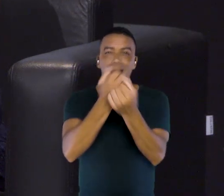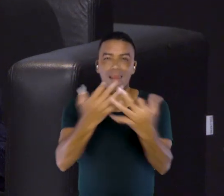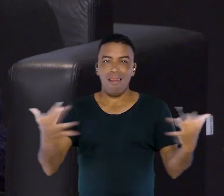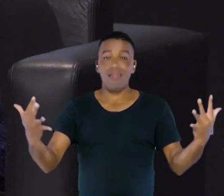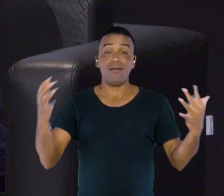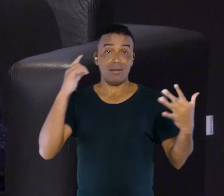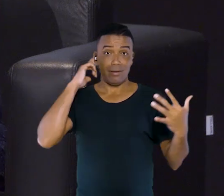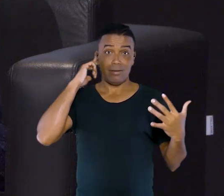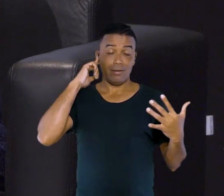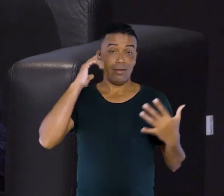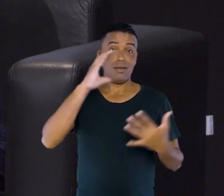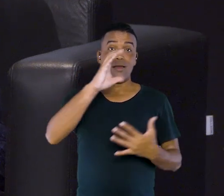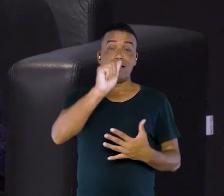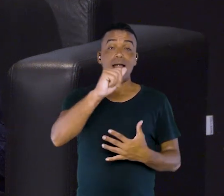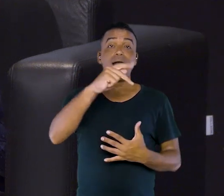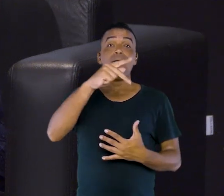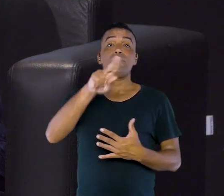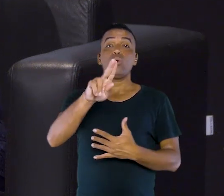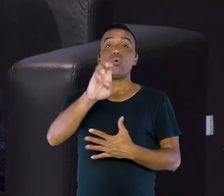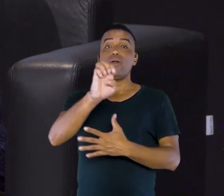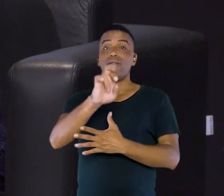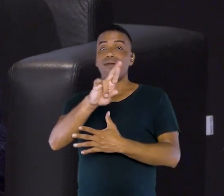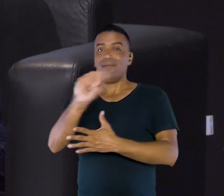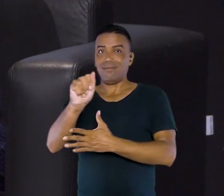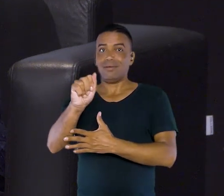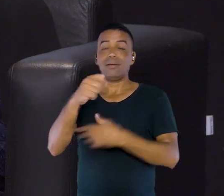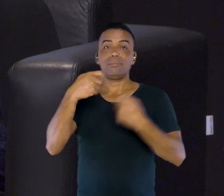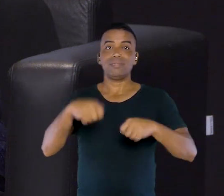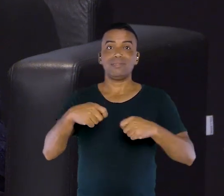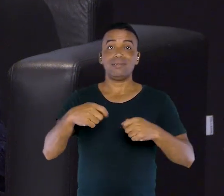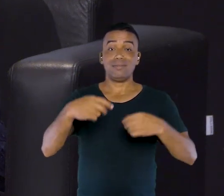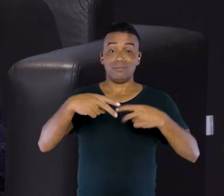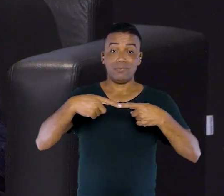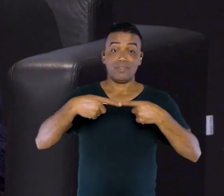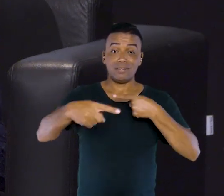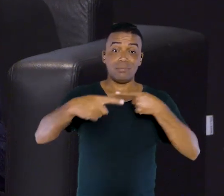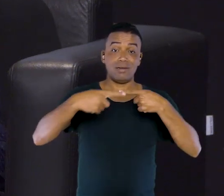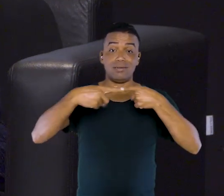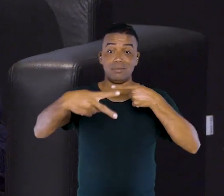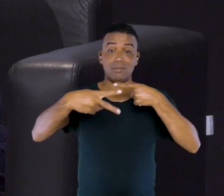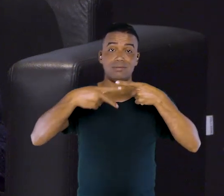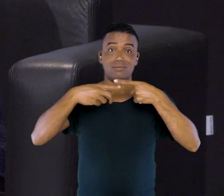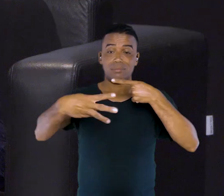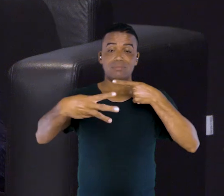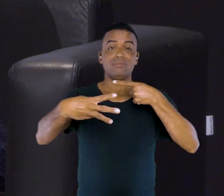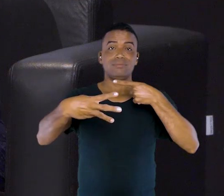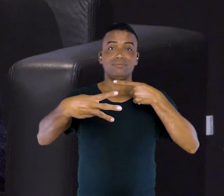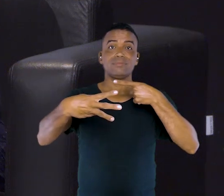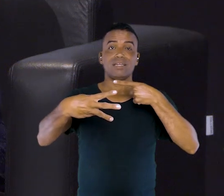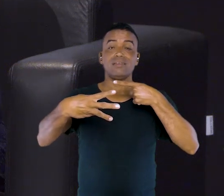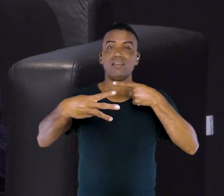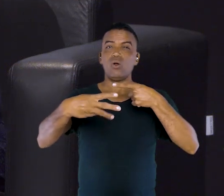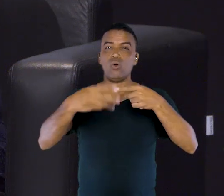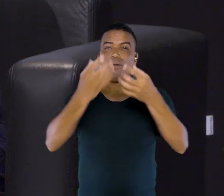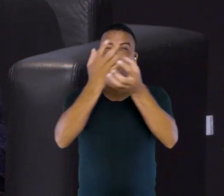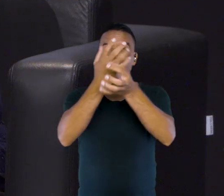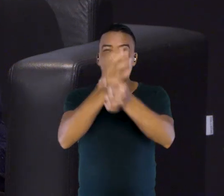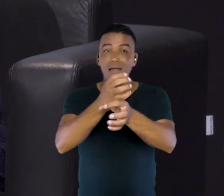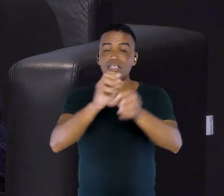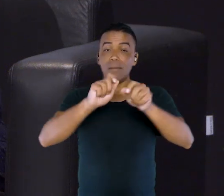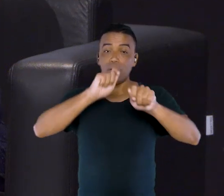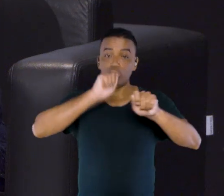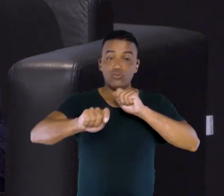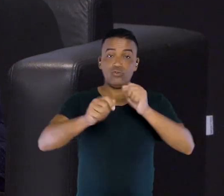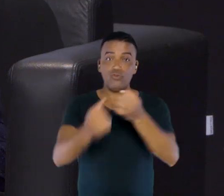para fazer uma roça em capoeira precisa ter umas 3 semanas a roça deitada, já pode queimar, né? Ou